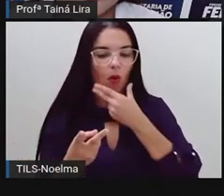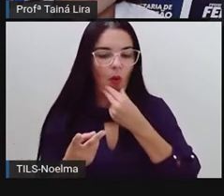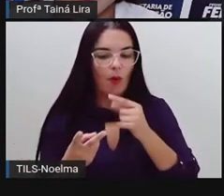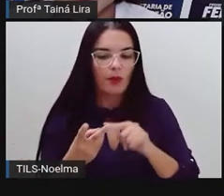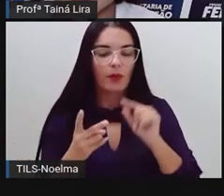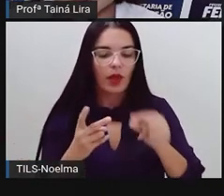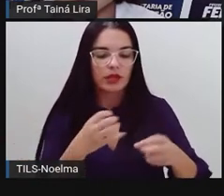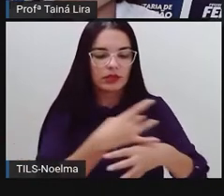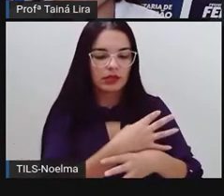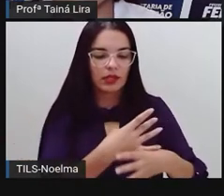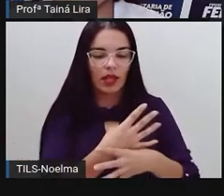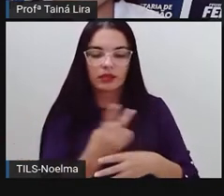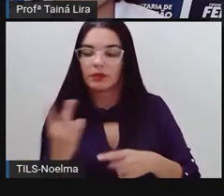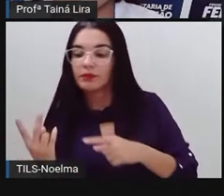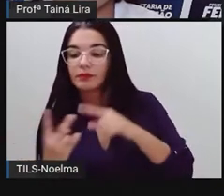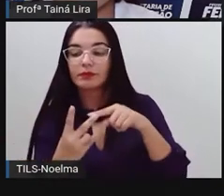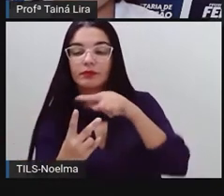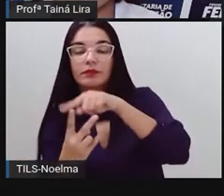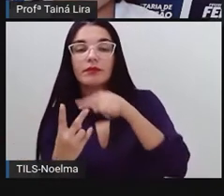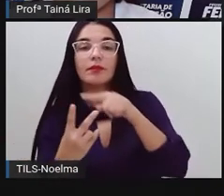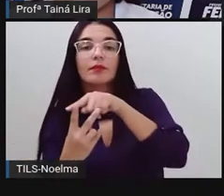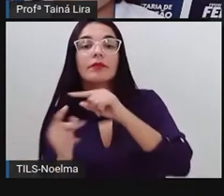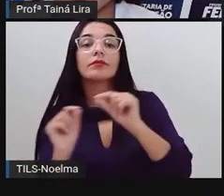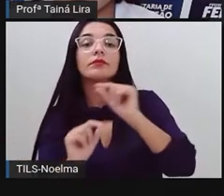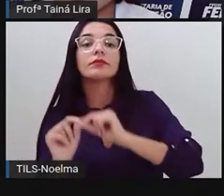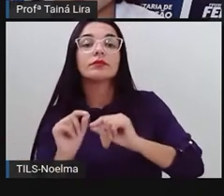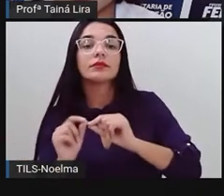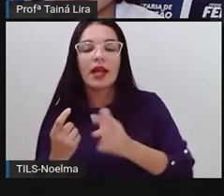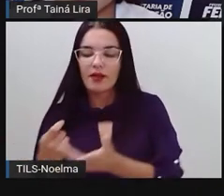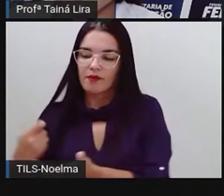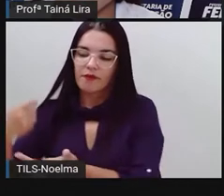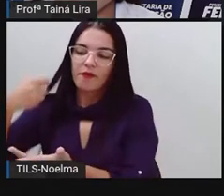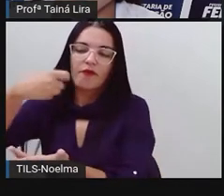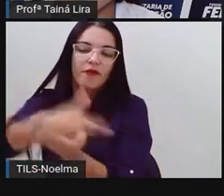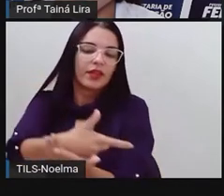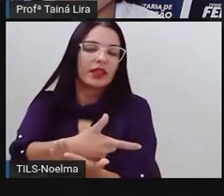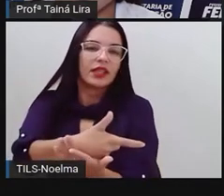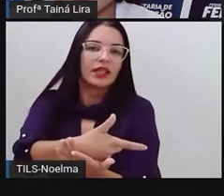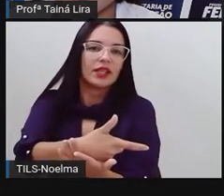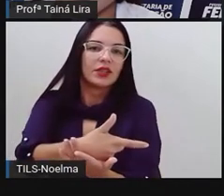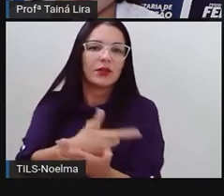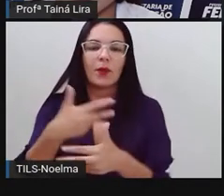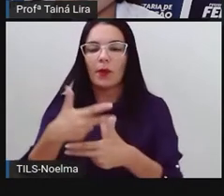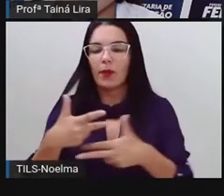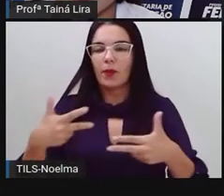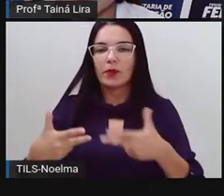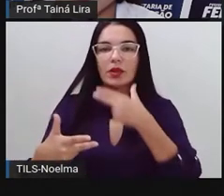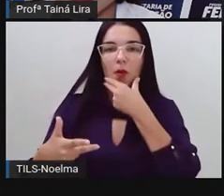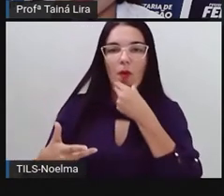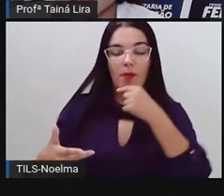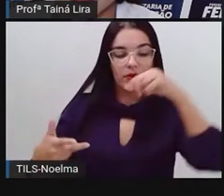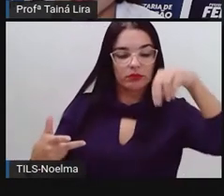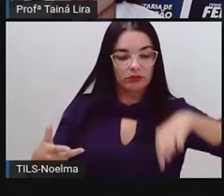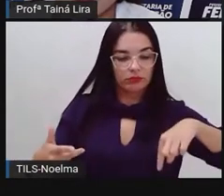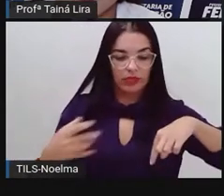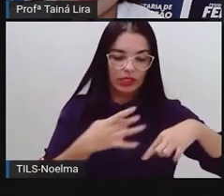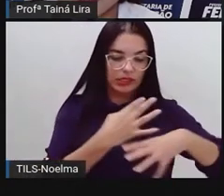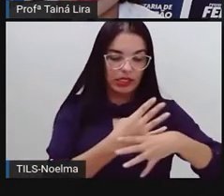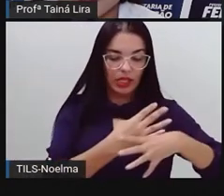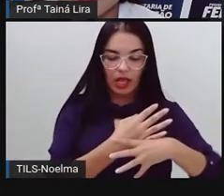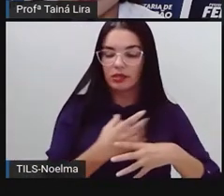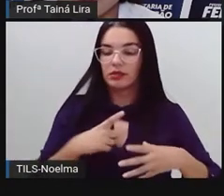urbana e o que que ele tá fazendo ele tá vendendo seus produtos parece homem que vive na zona urbana